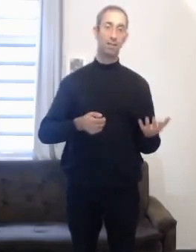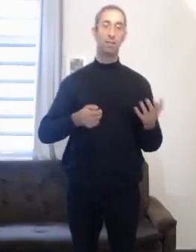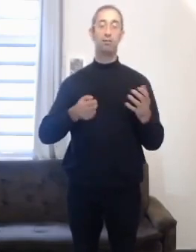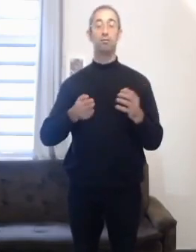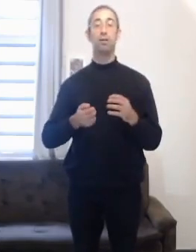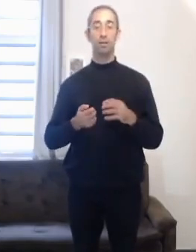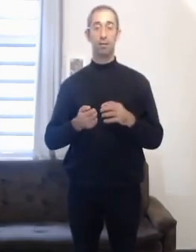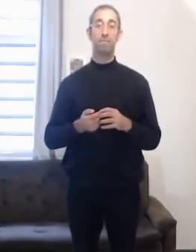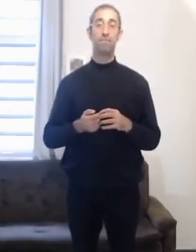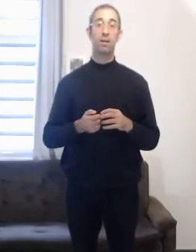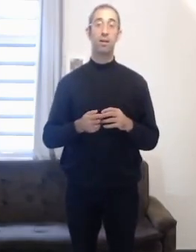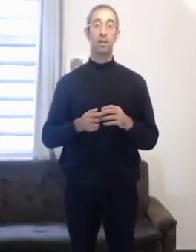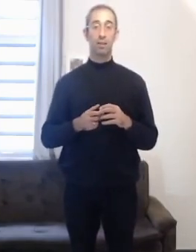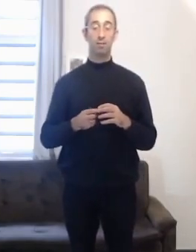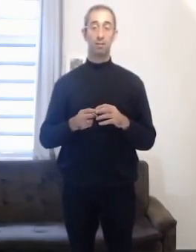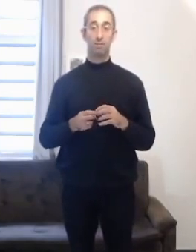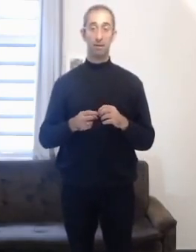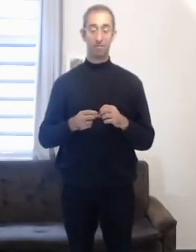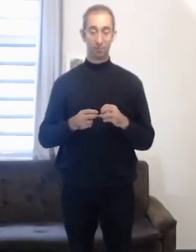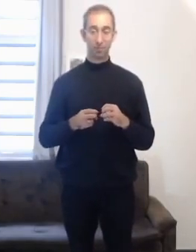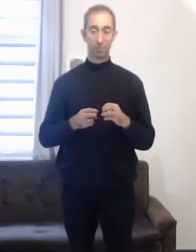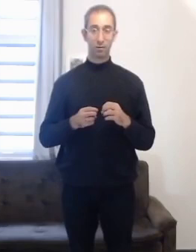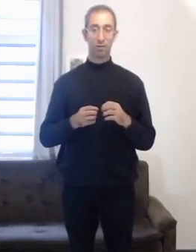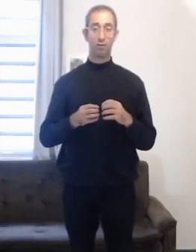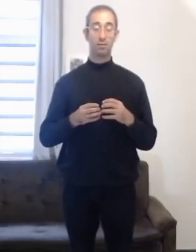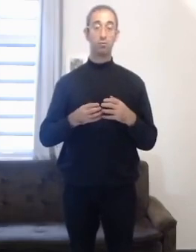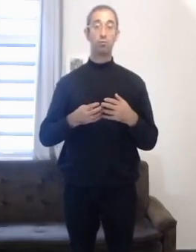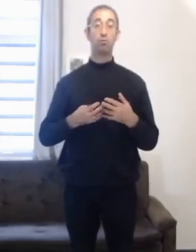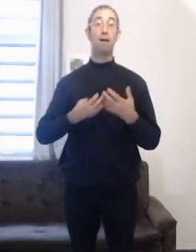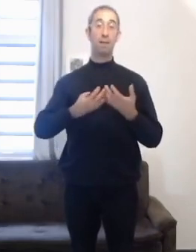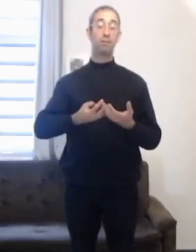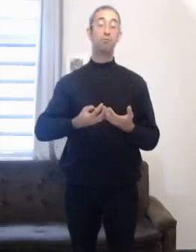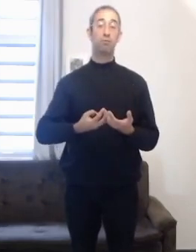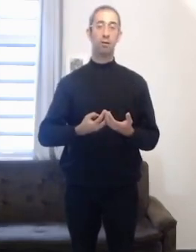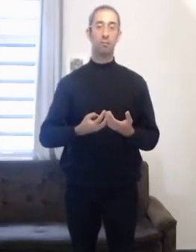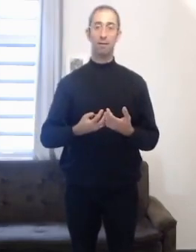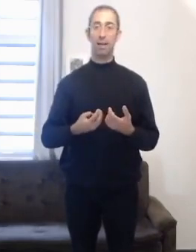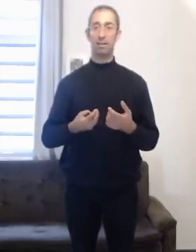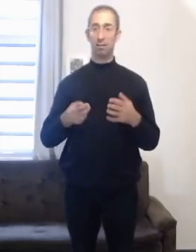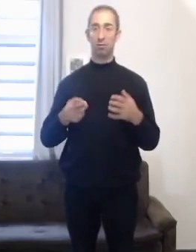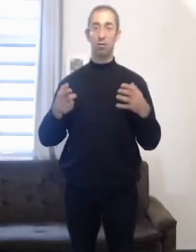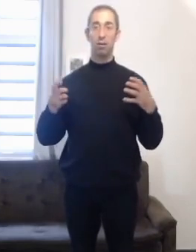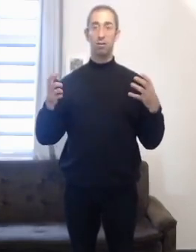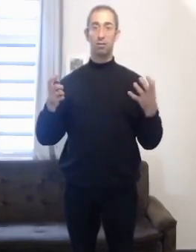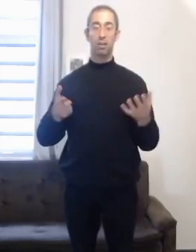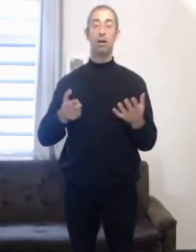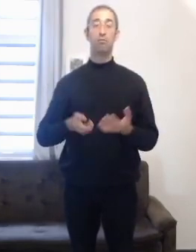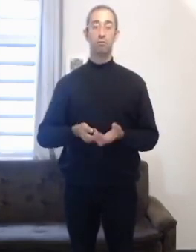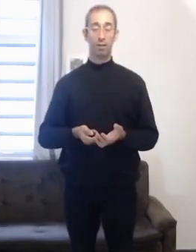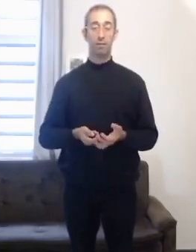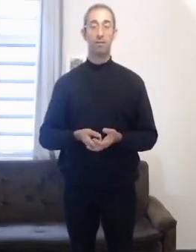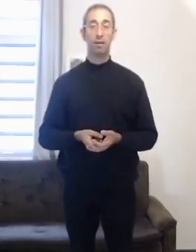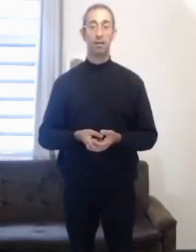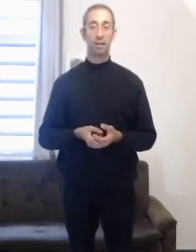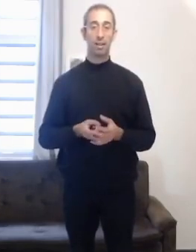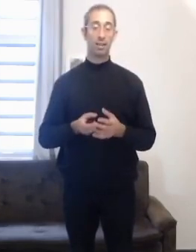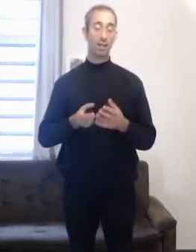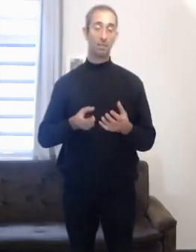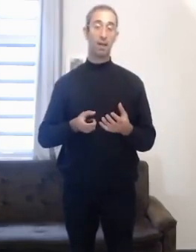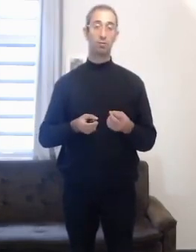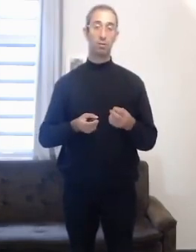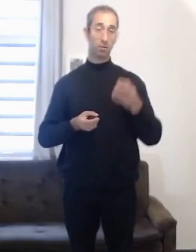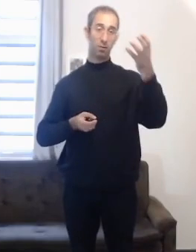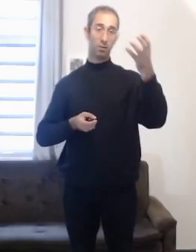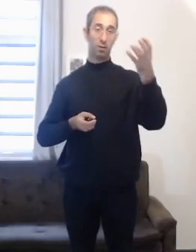falso, se é verdadeiro, né? E aí você vai fazer um julgamento, né, uma avaliação geral, né,